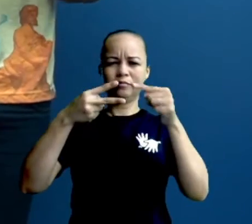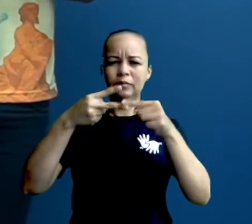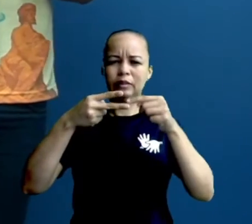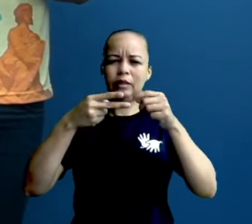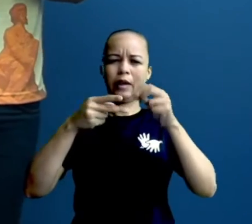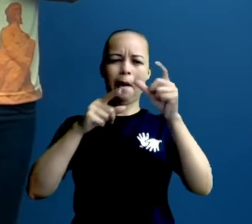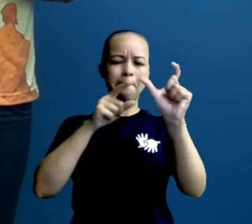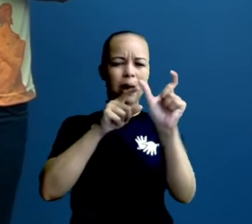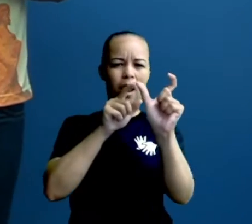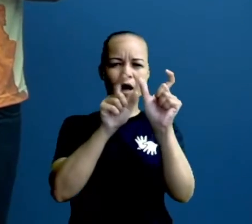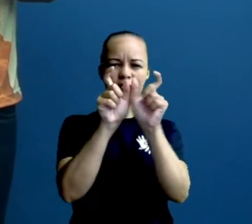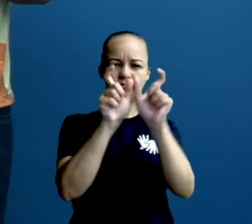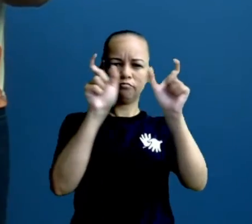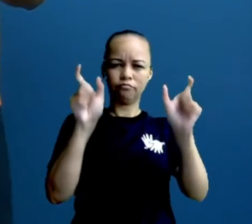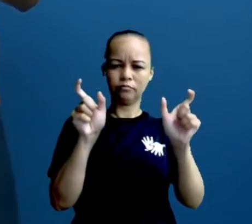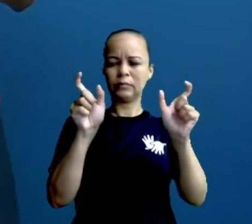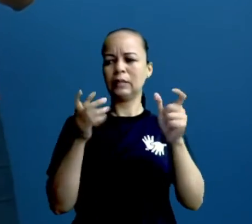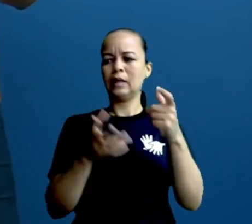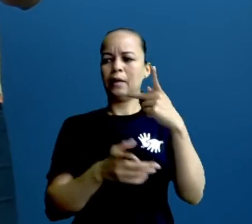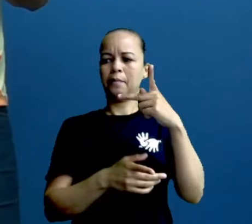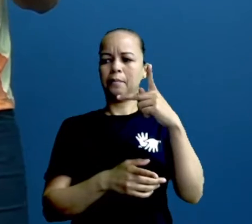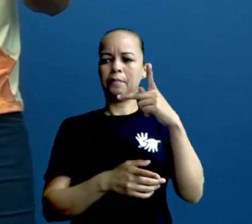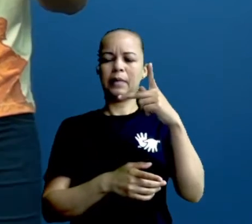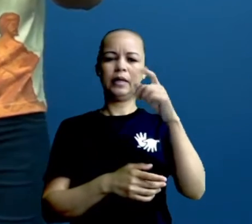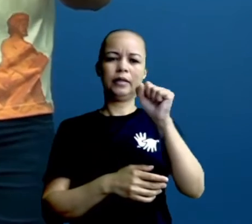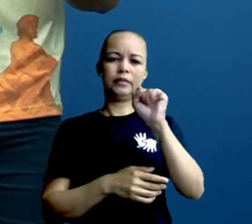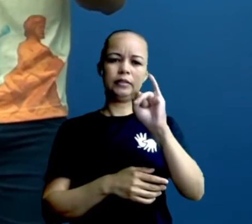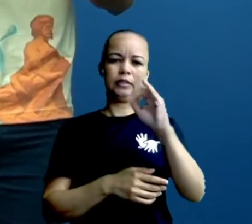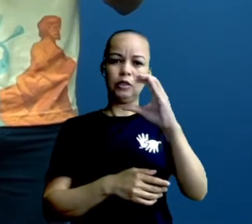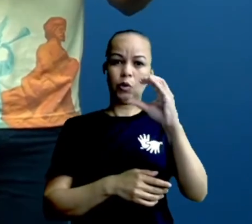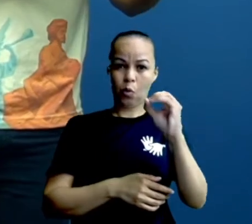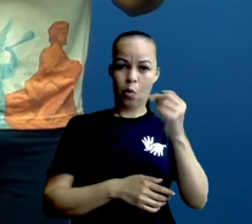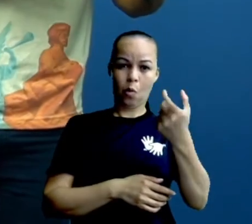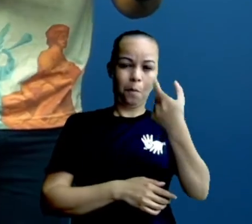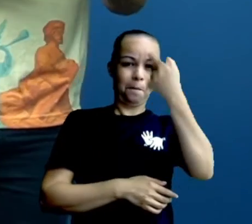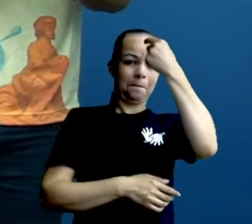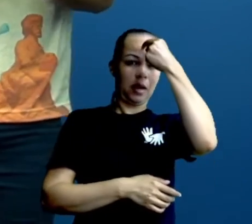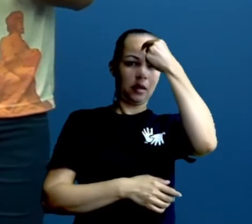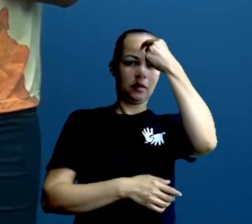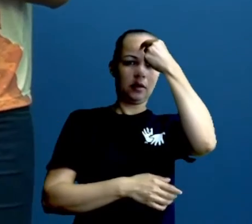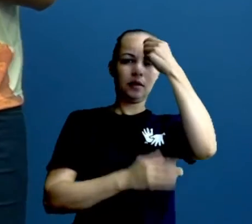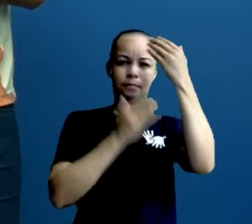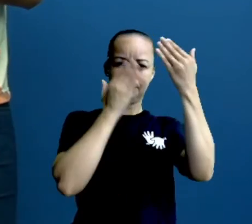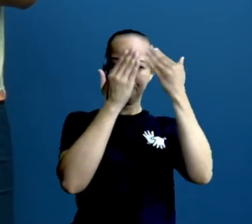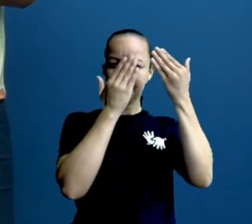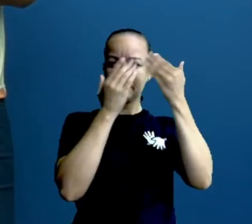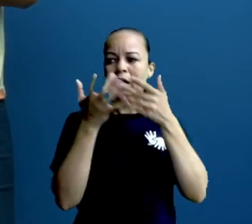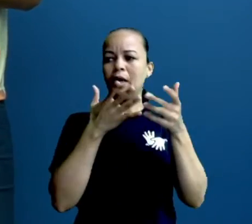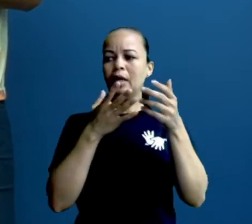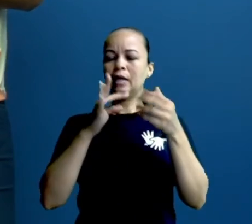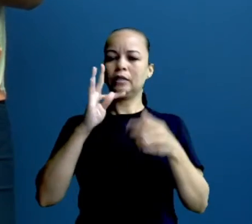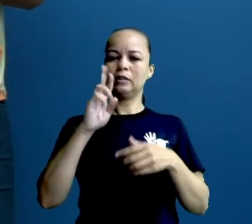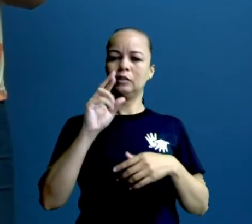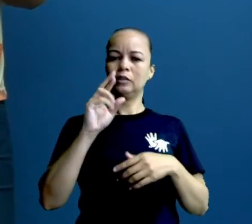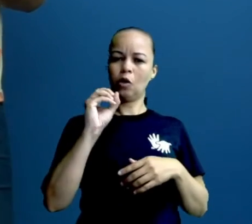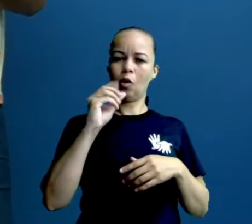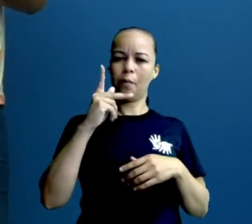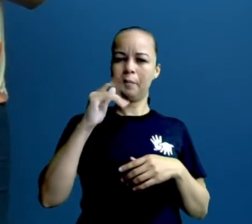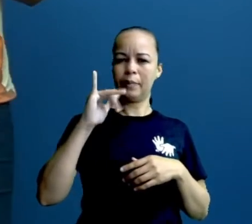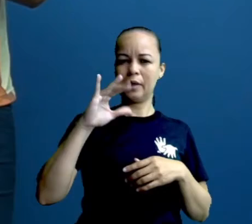certo? Psico significa mente, psicomente. Trópicas